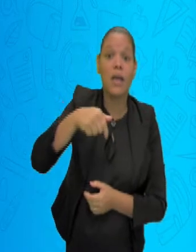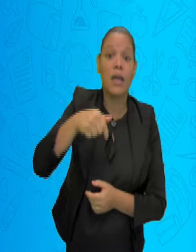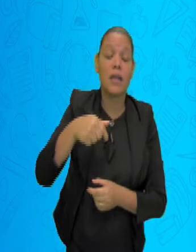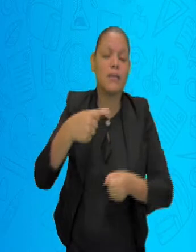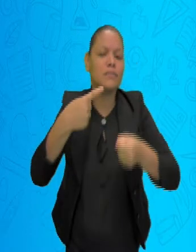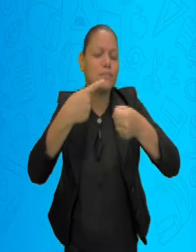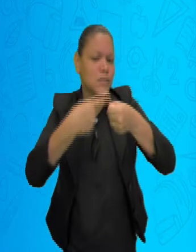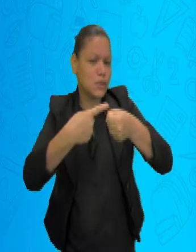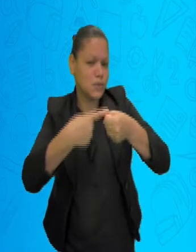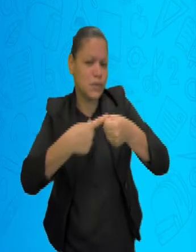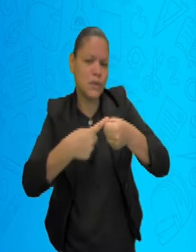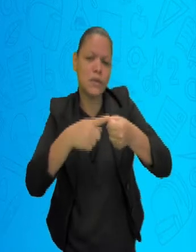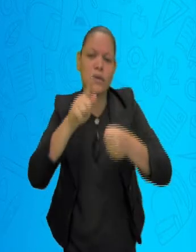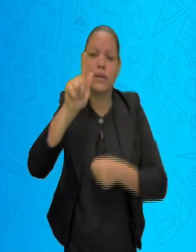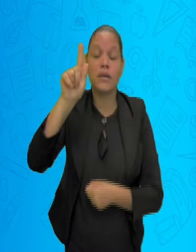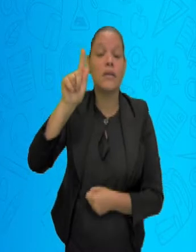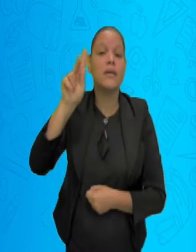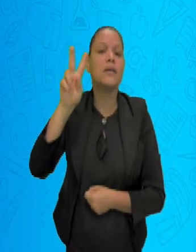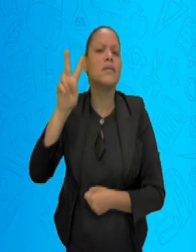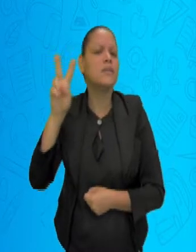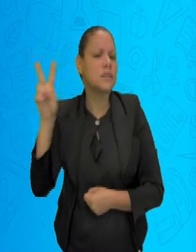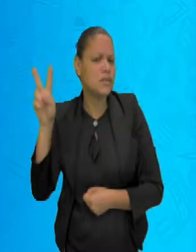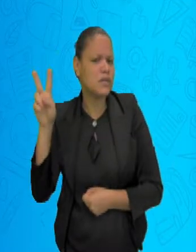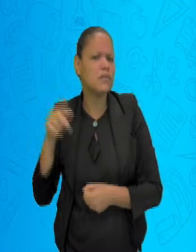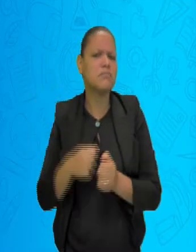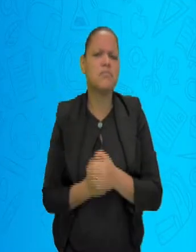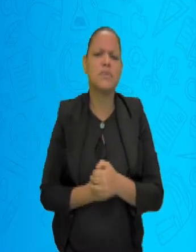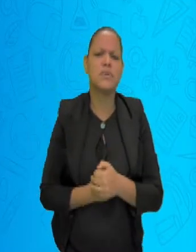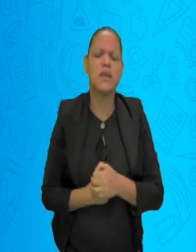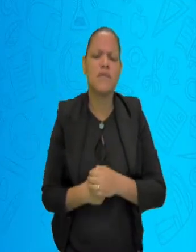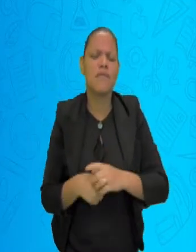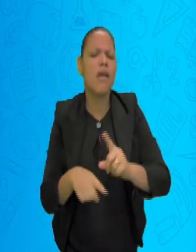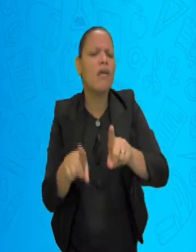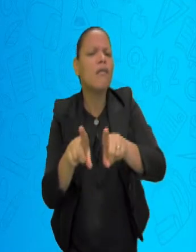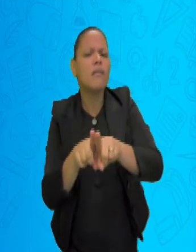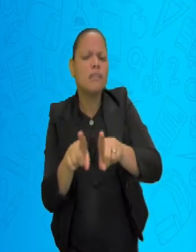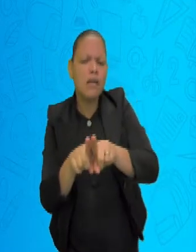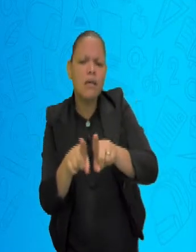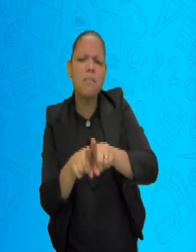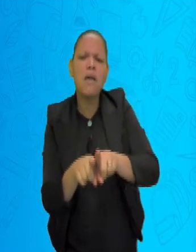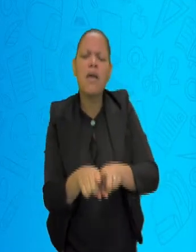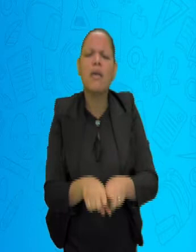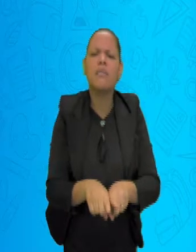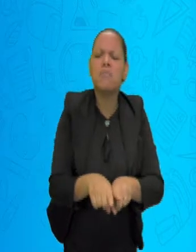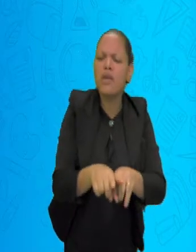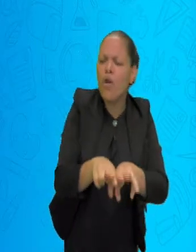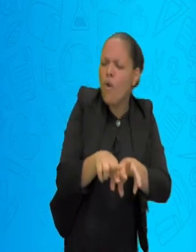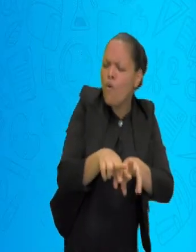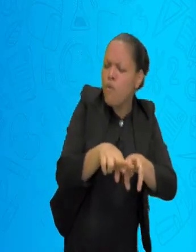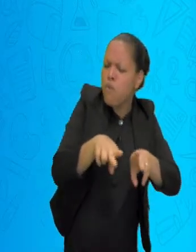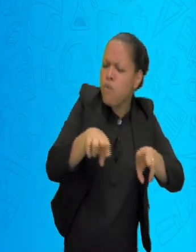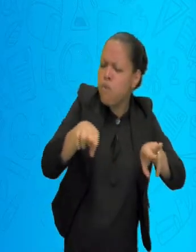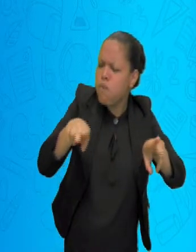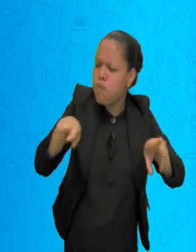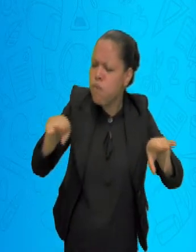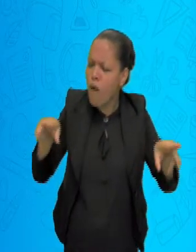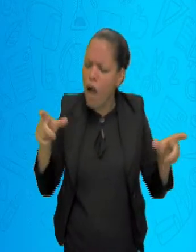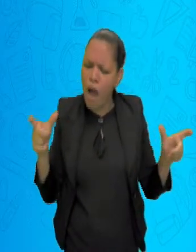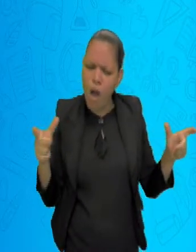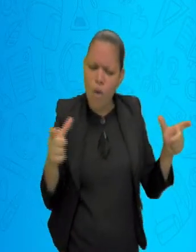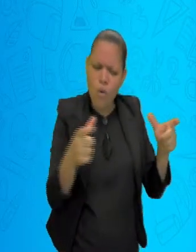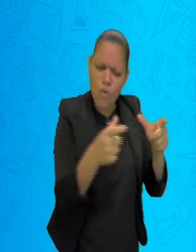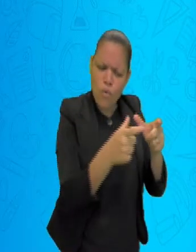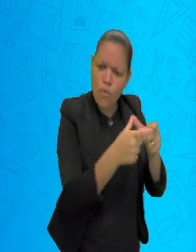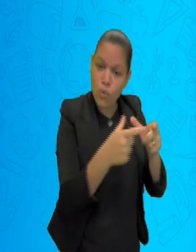citei sobre os grandes CEASA. Aqui em Governador Valadares, nós temos esse espaço que é o CEASA, onde os pequenos e